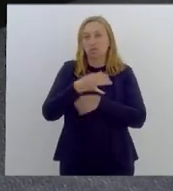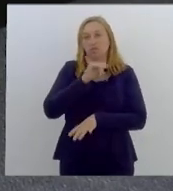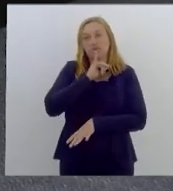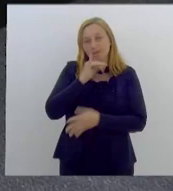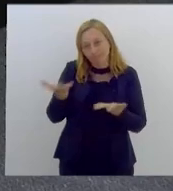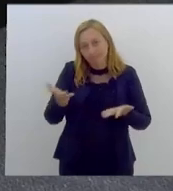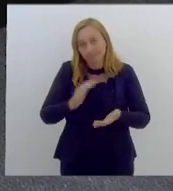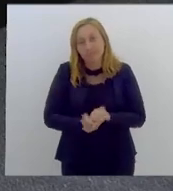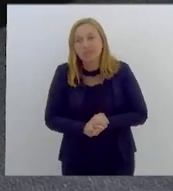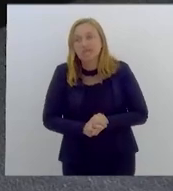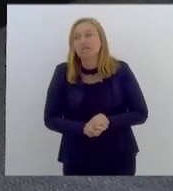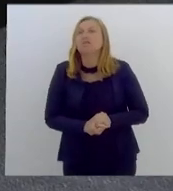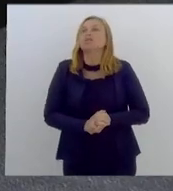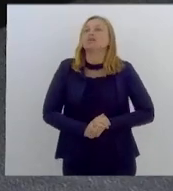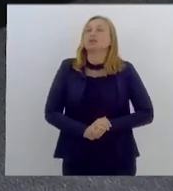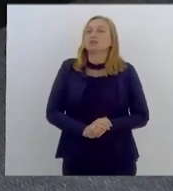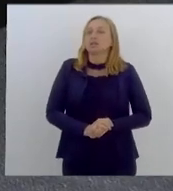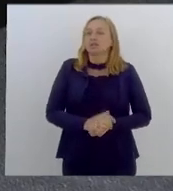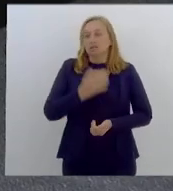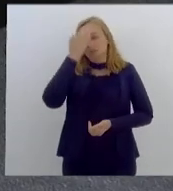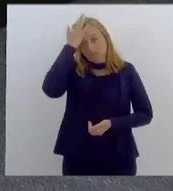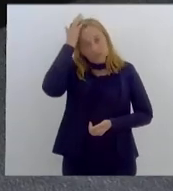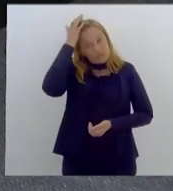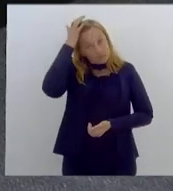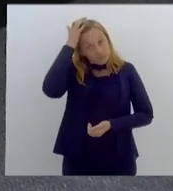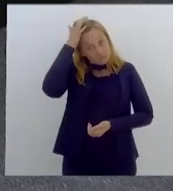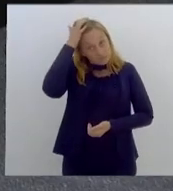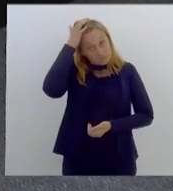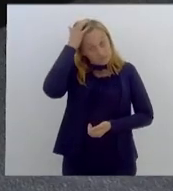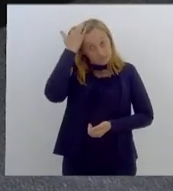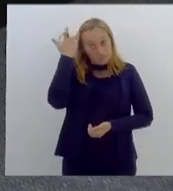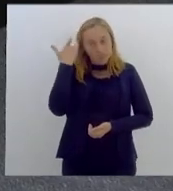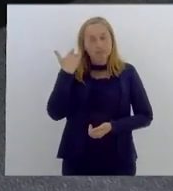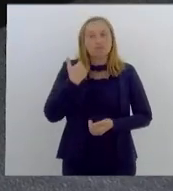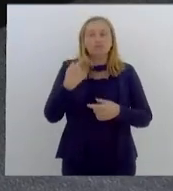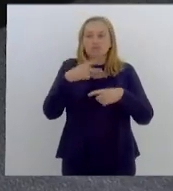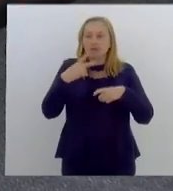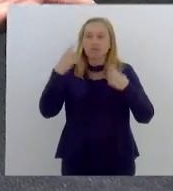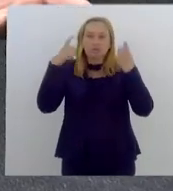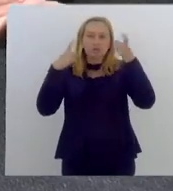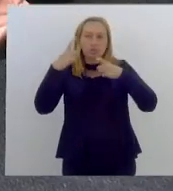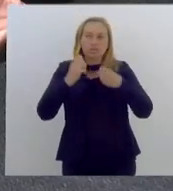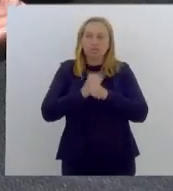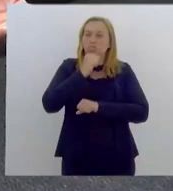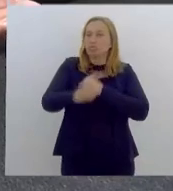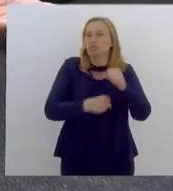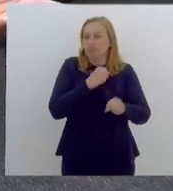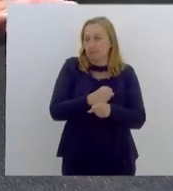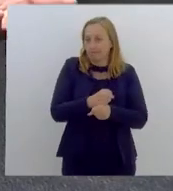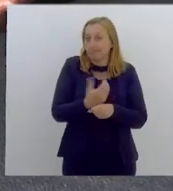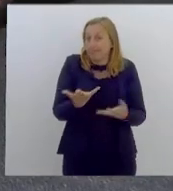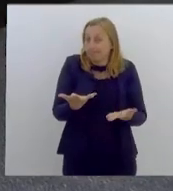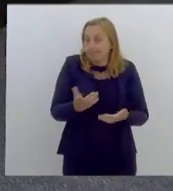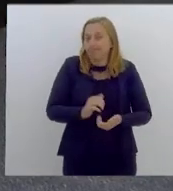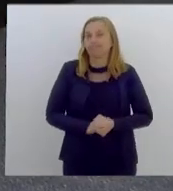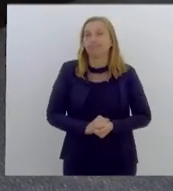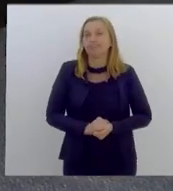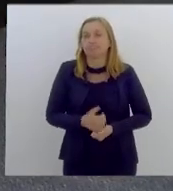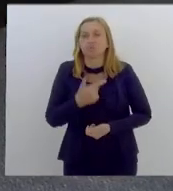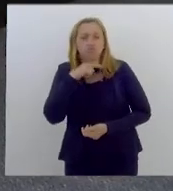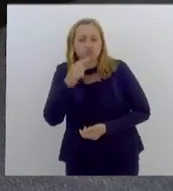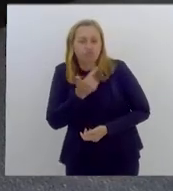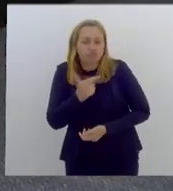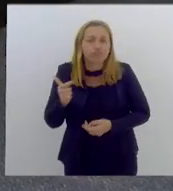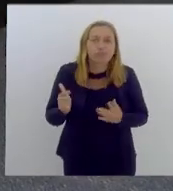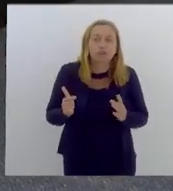infelizmente. E a gente tem feito uma fala de preocupação para o próximo ano. Eu não tenho